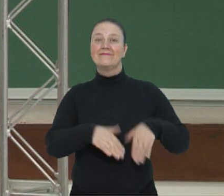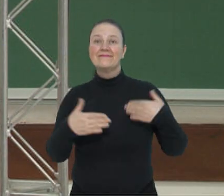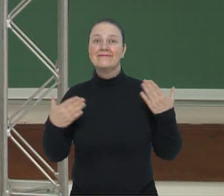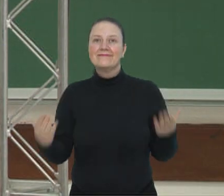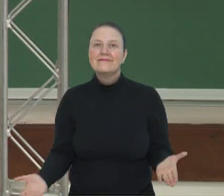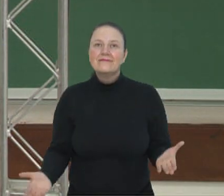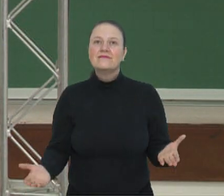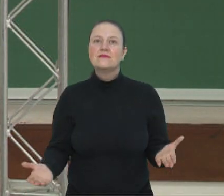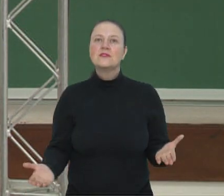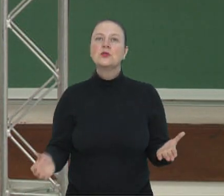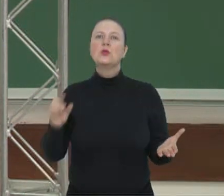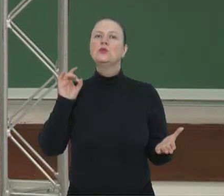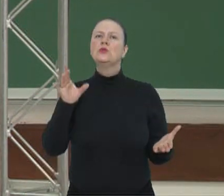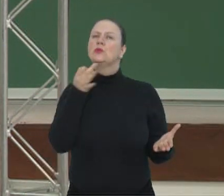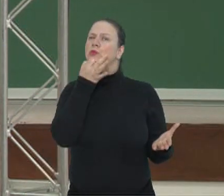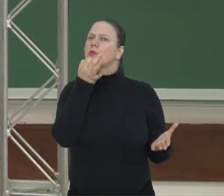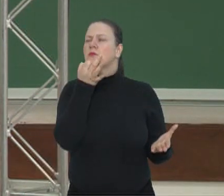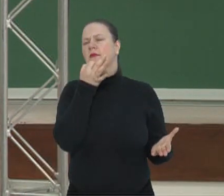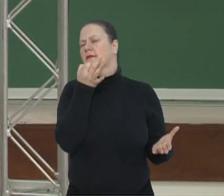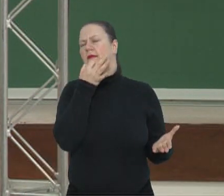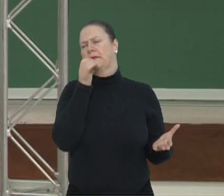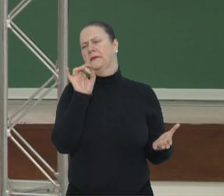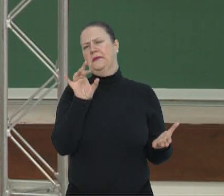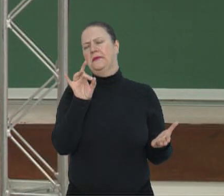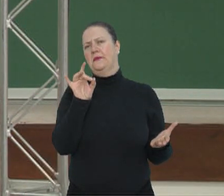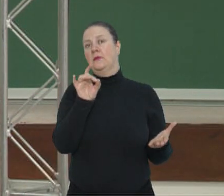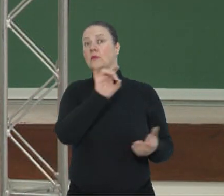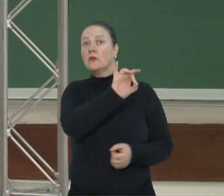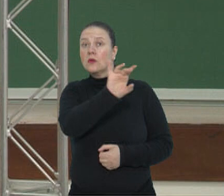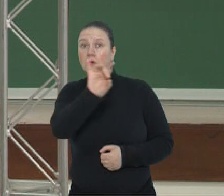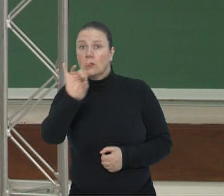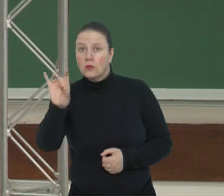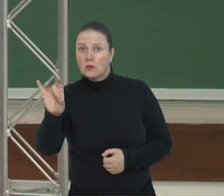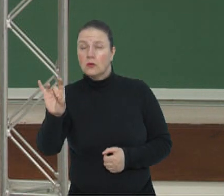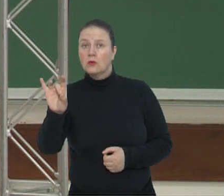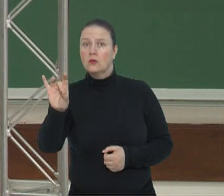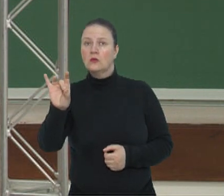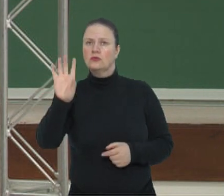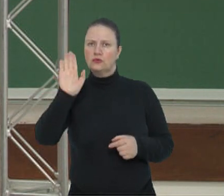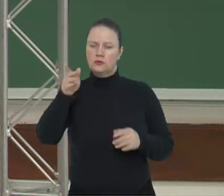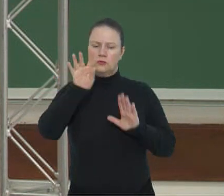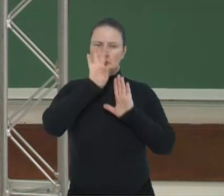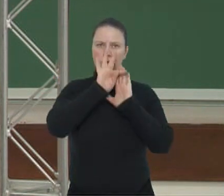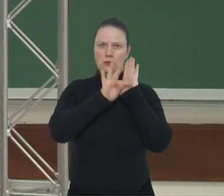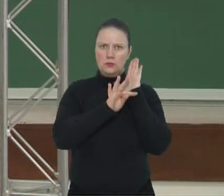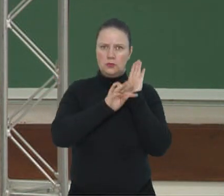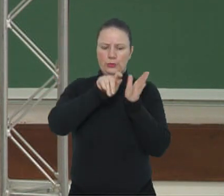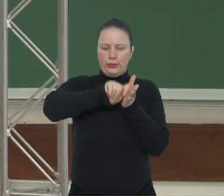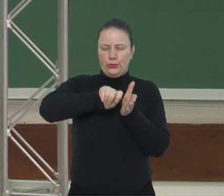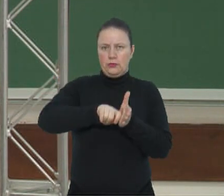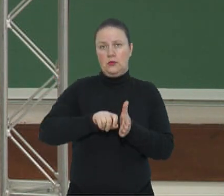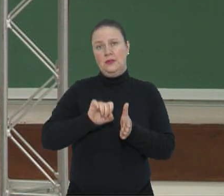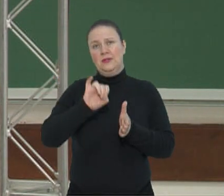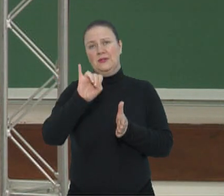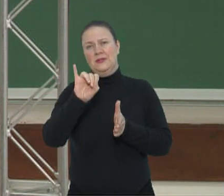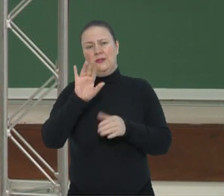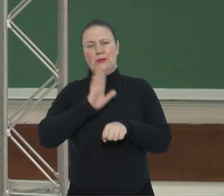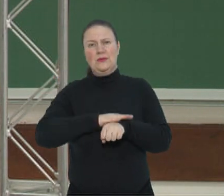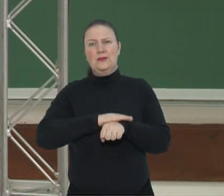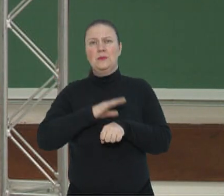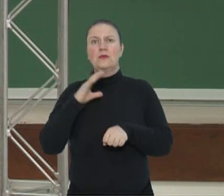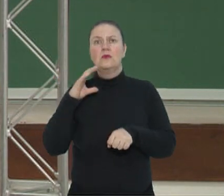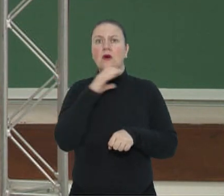Então, apenas como sugestão a você aí, deve ter escrito, se o tempo foi curto, pode